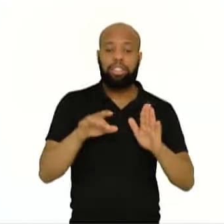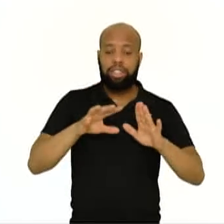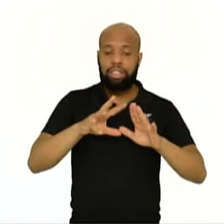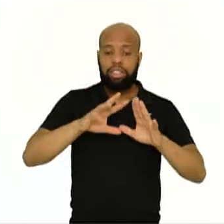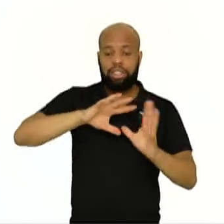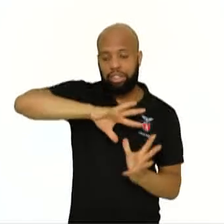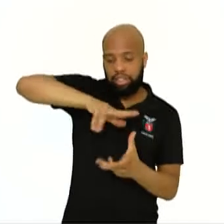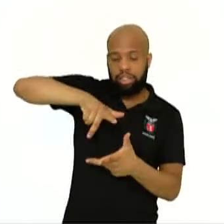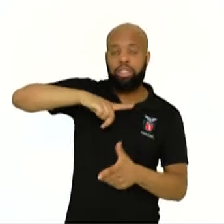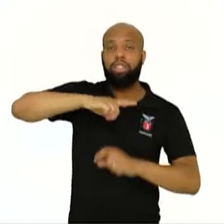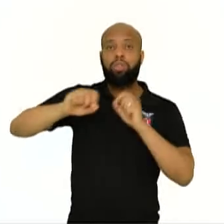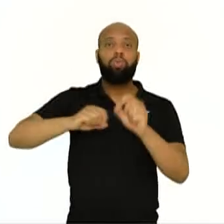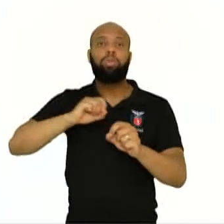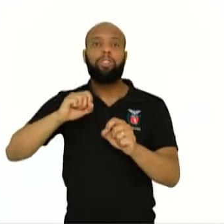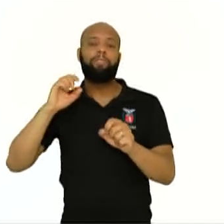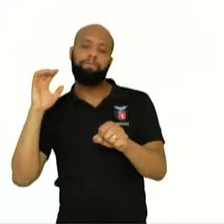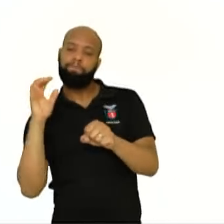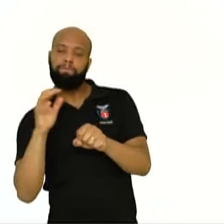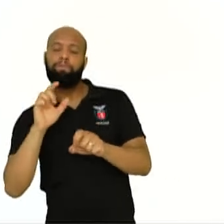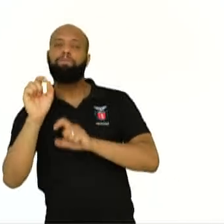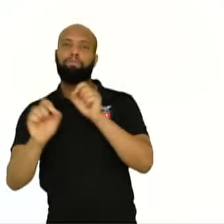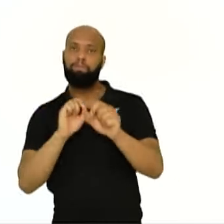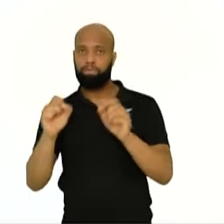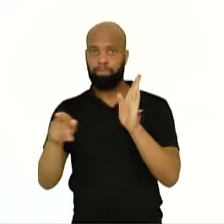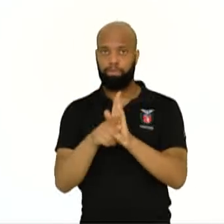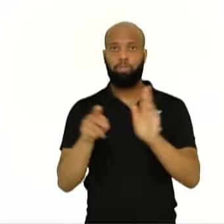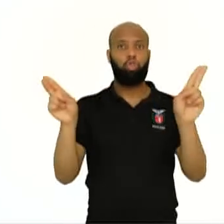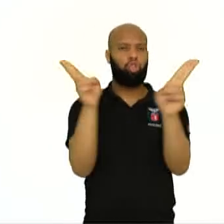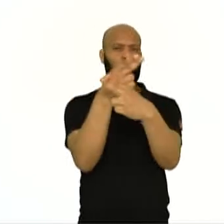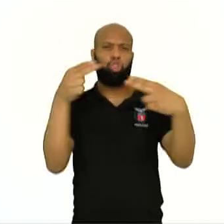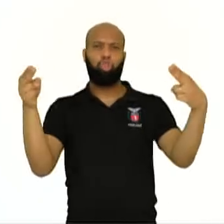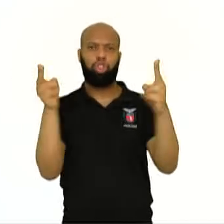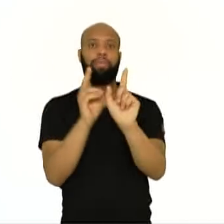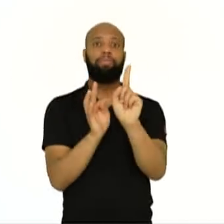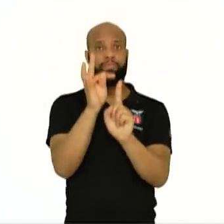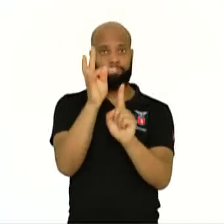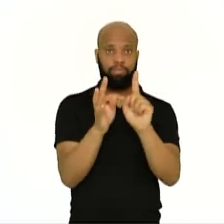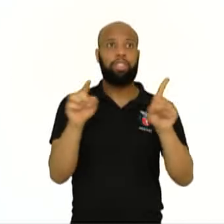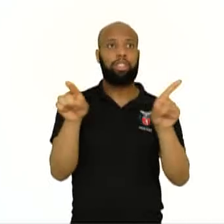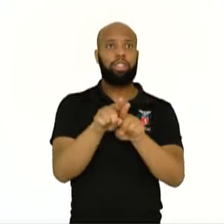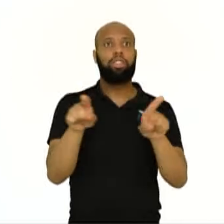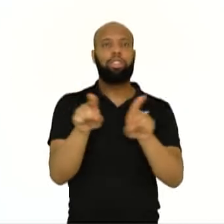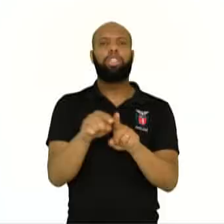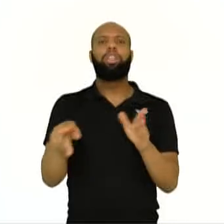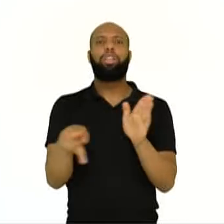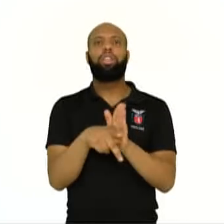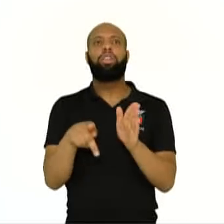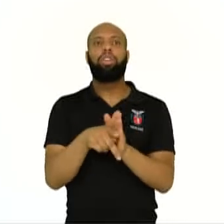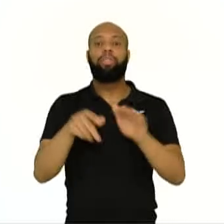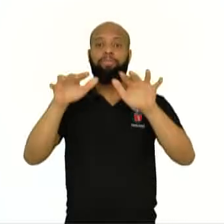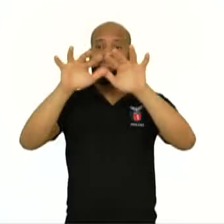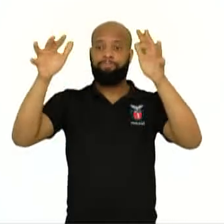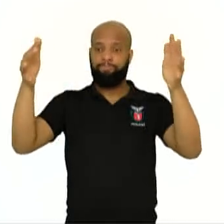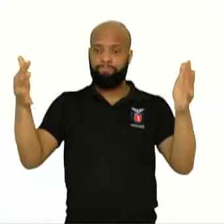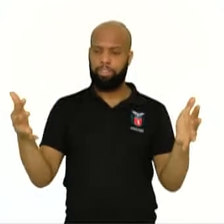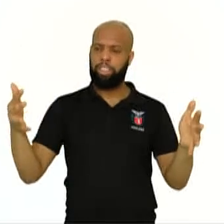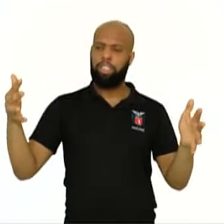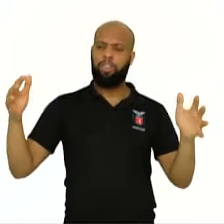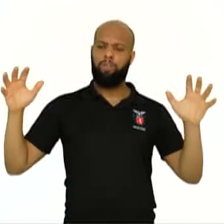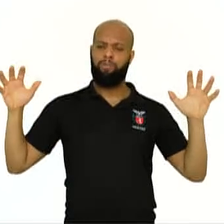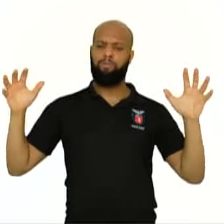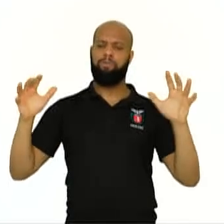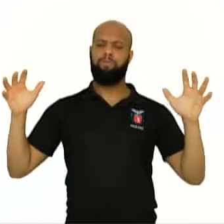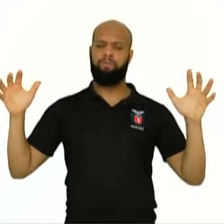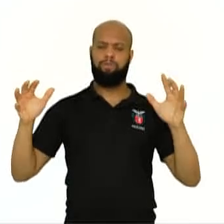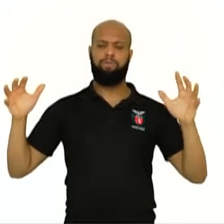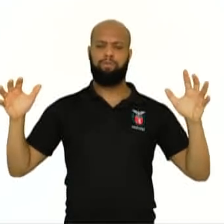eu mostro para vocês novamente uma imagem desse ciclo da água, mostrando essa movimentação da água da superfície líquida chegando